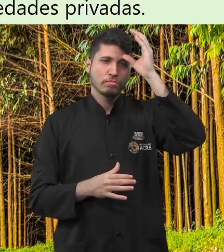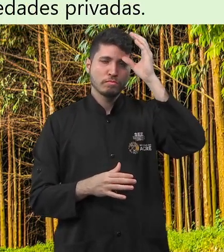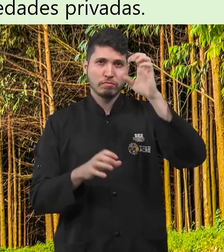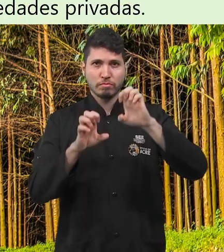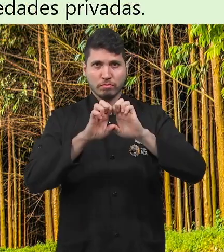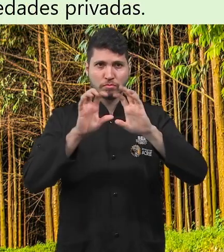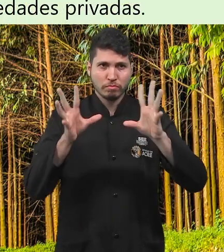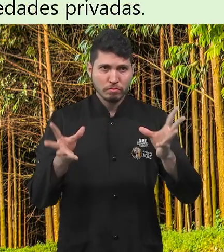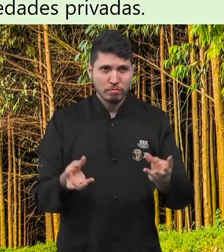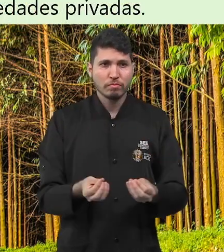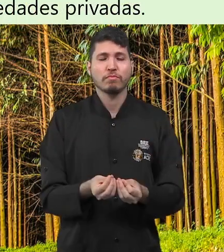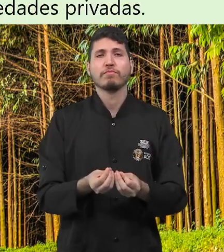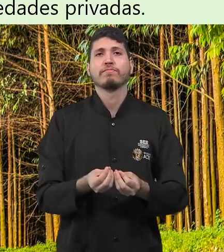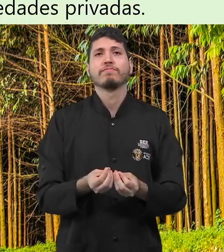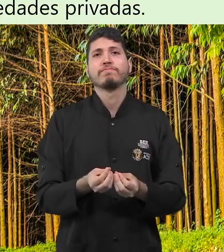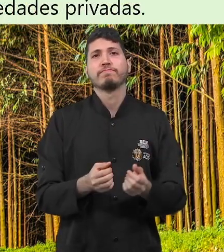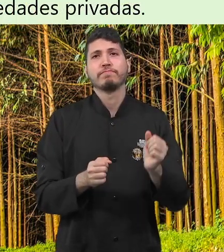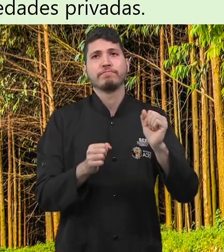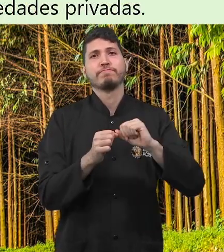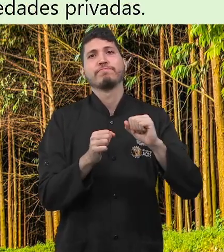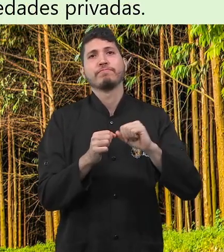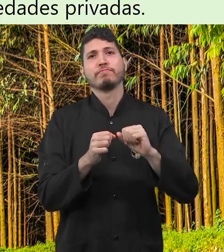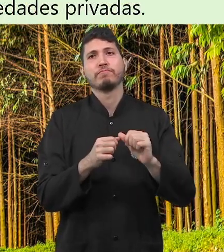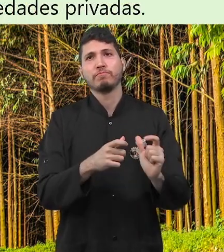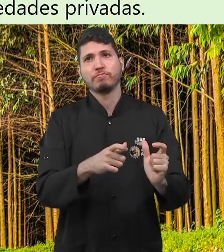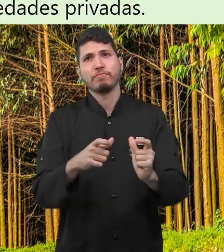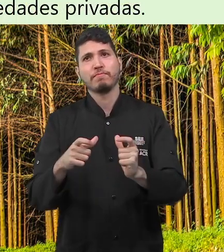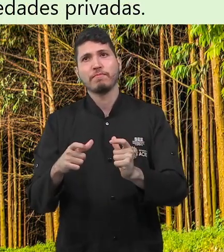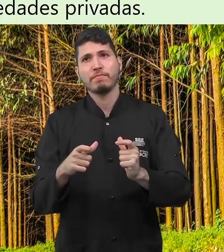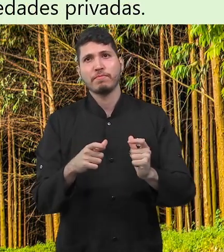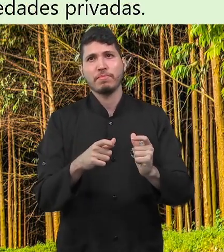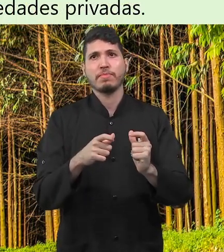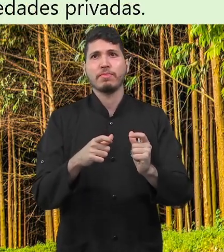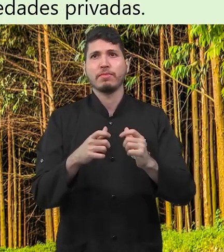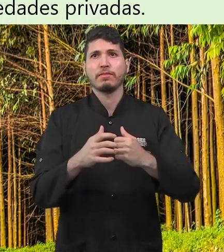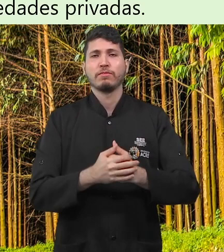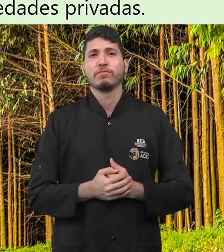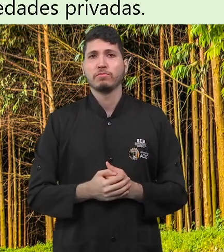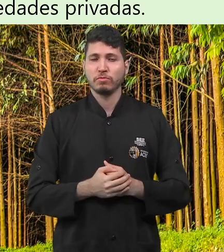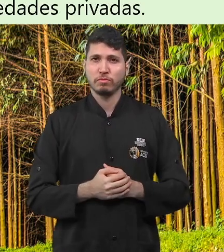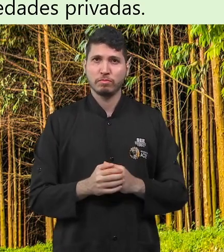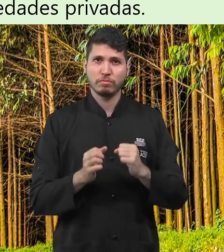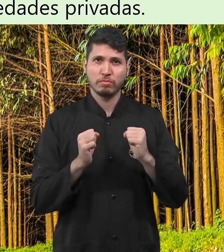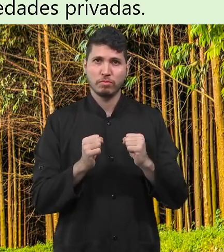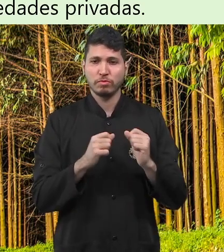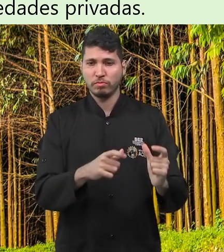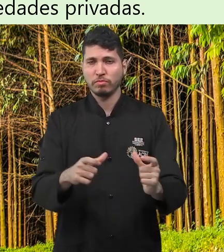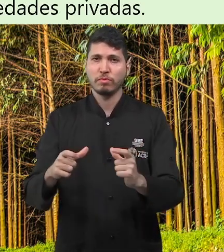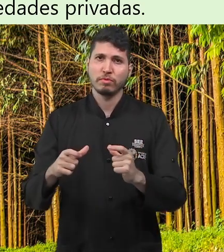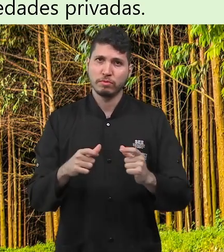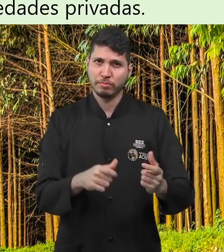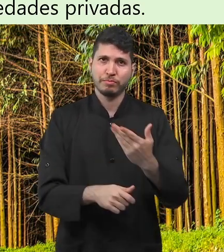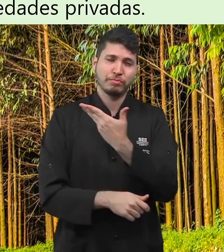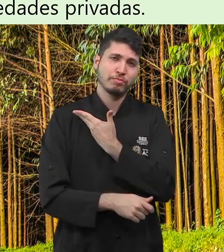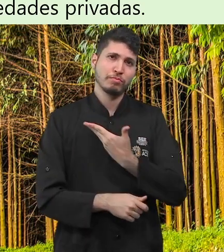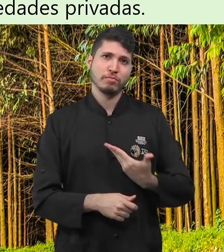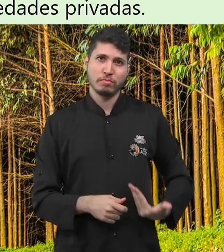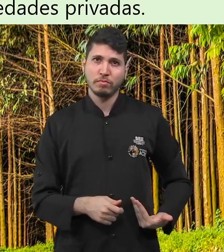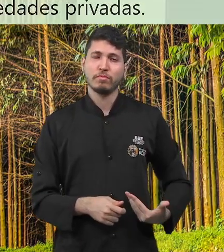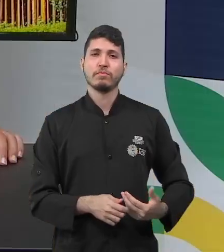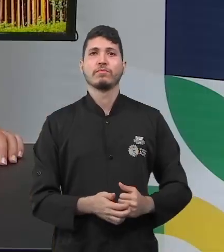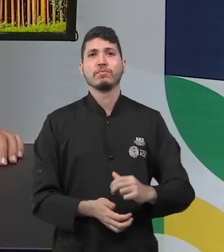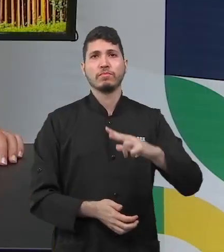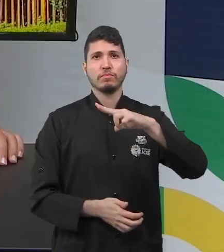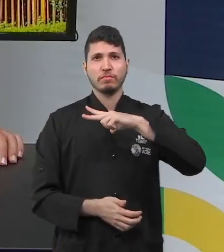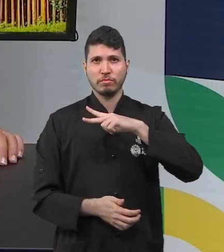ele pode ser feito tanto em propriedades públicas como propriedades privadas. Nós sabemos que nas